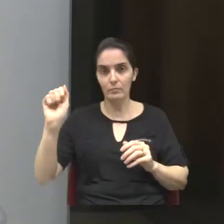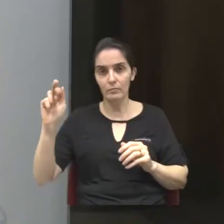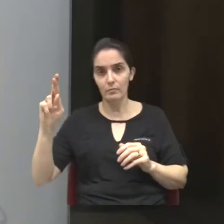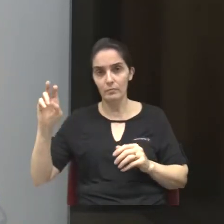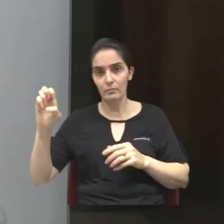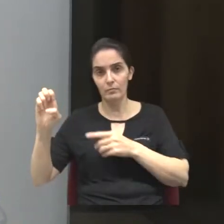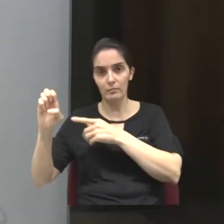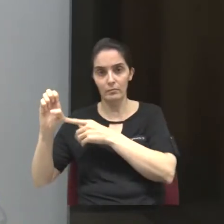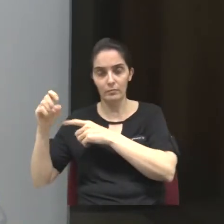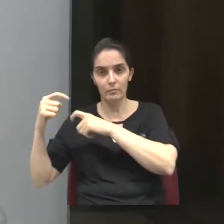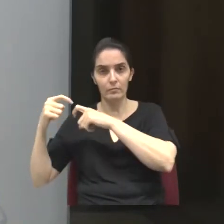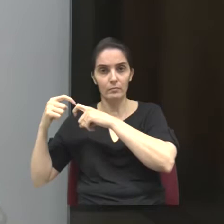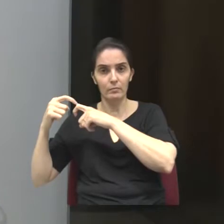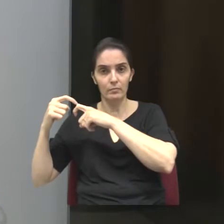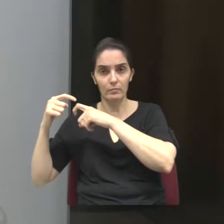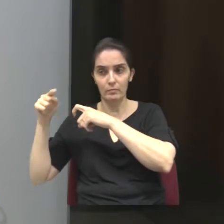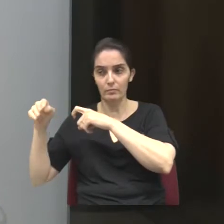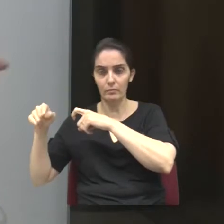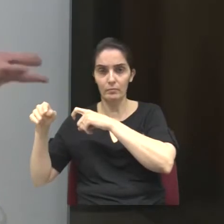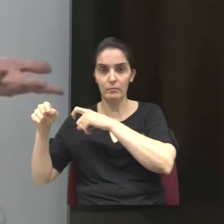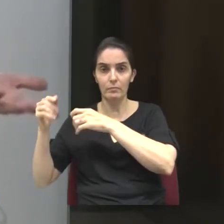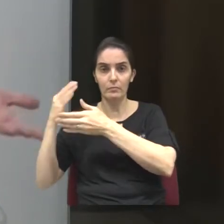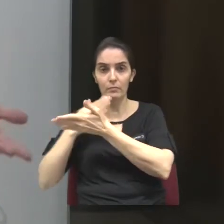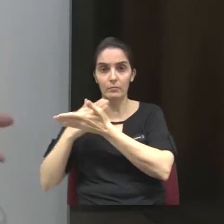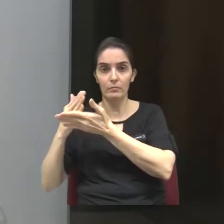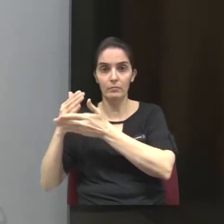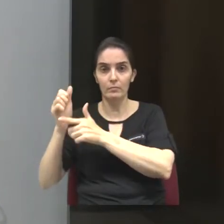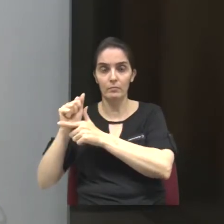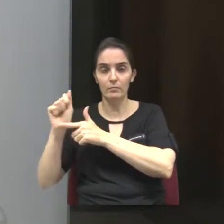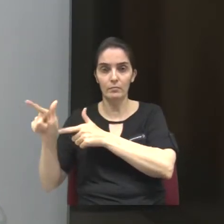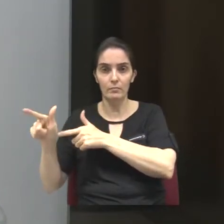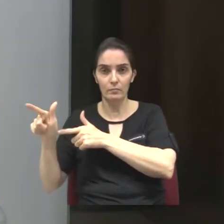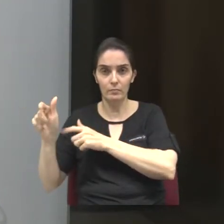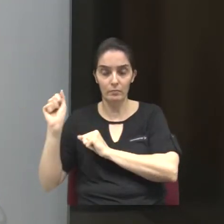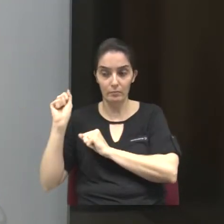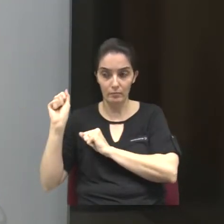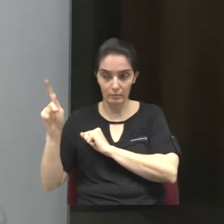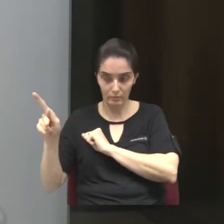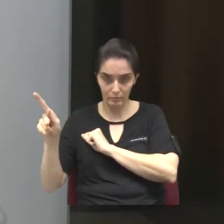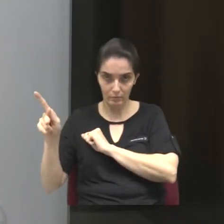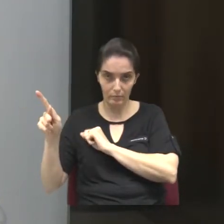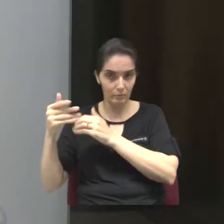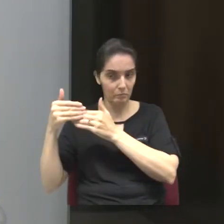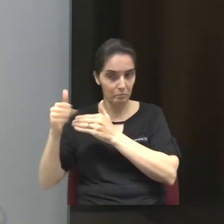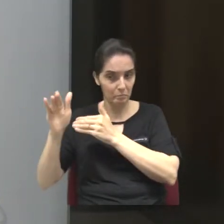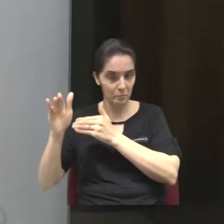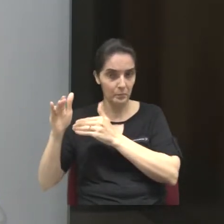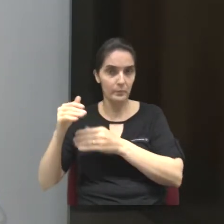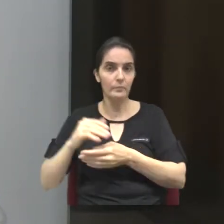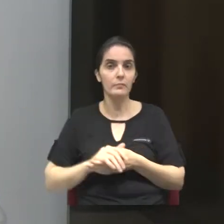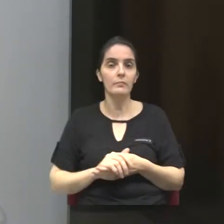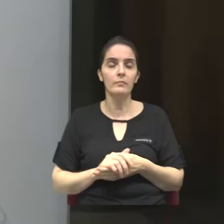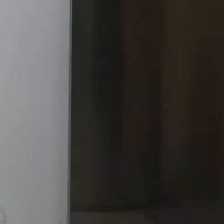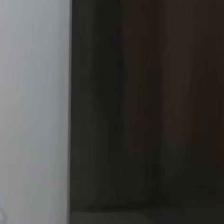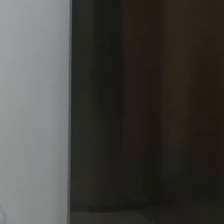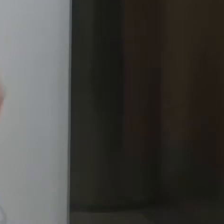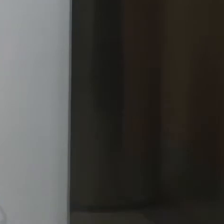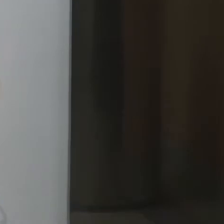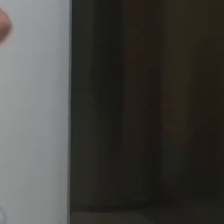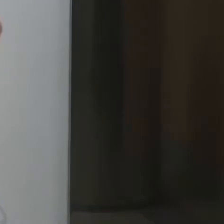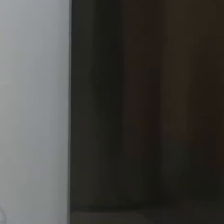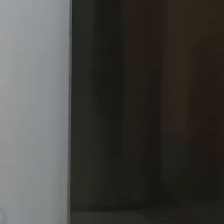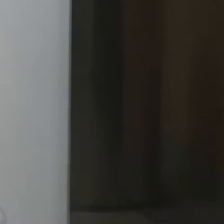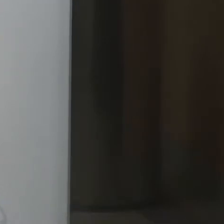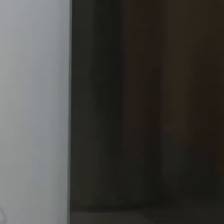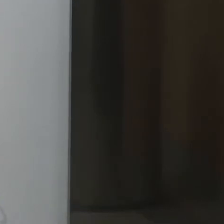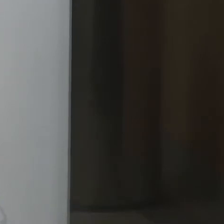eram do are estão se aposentando não está tendo mais entrada consequentemente a